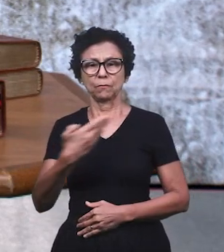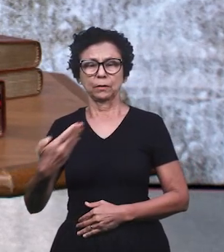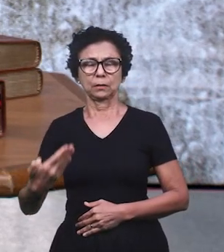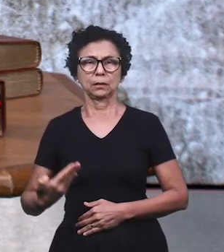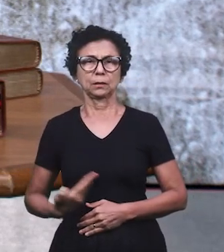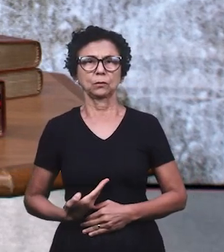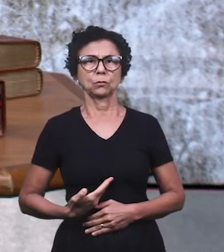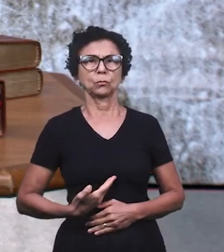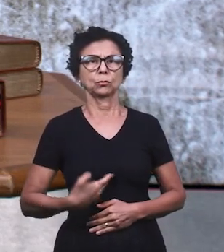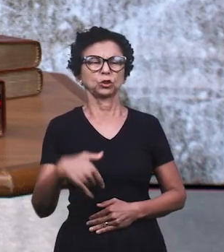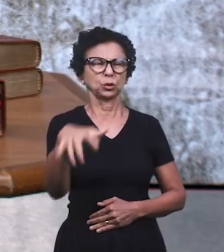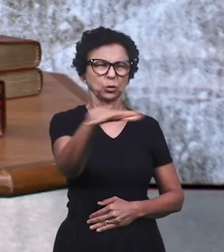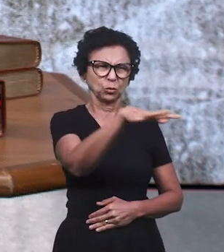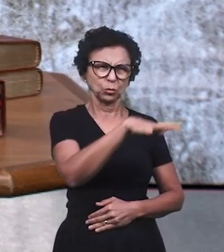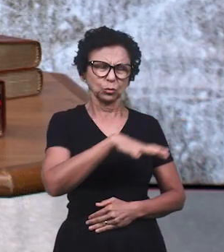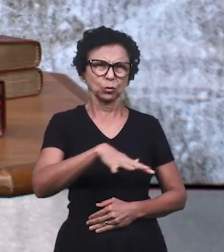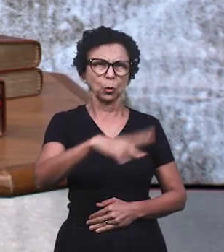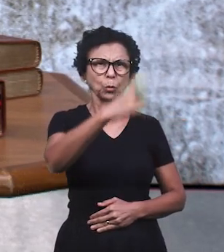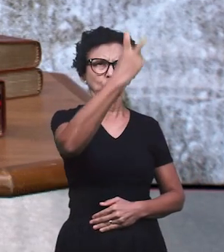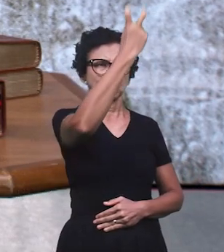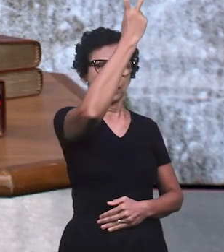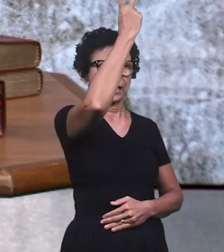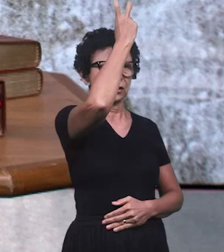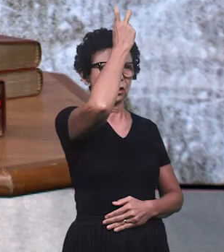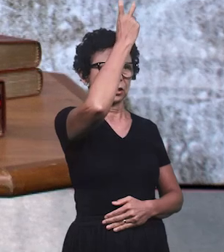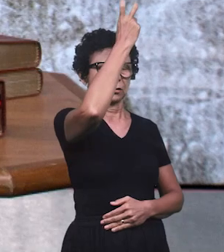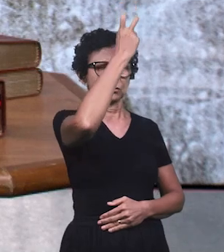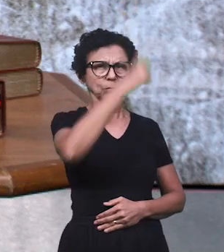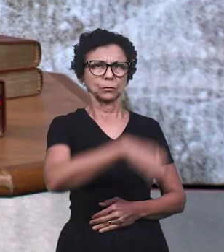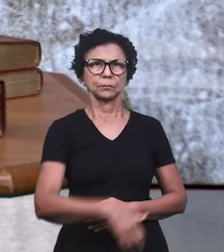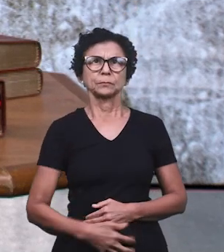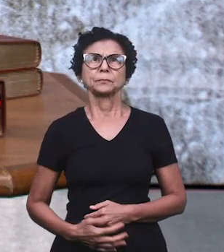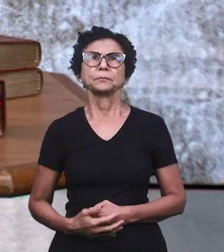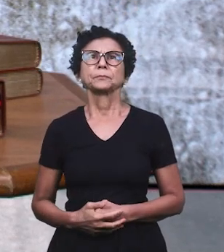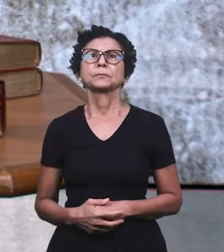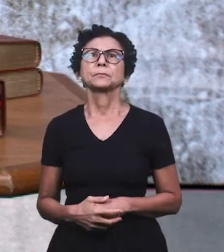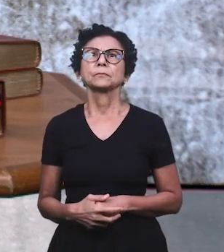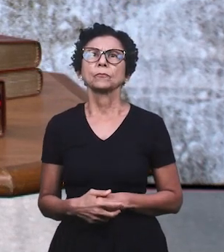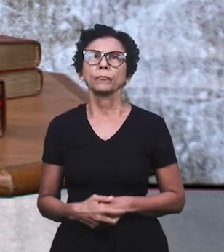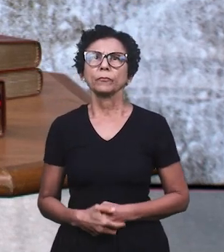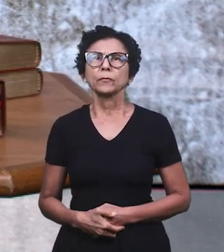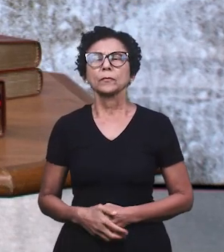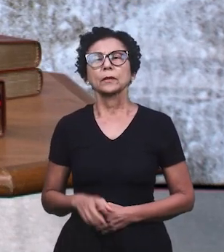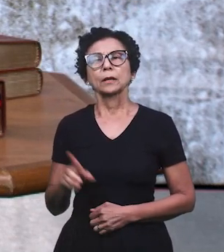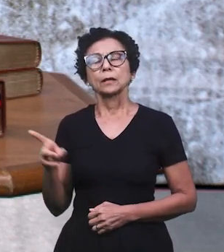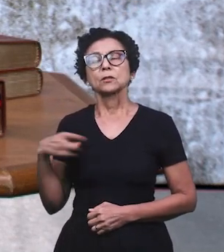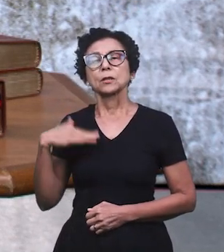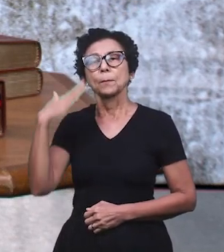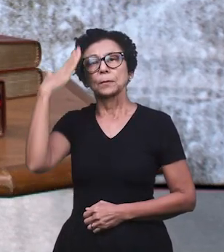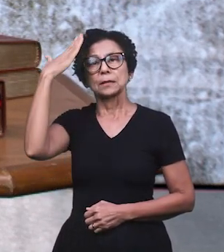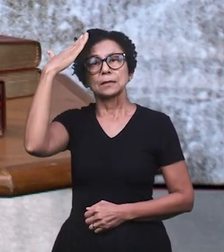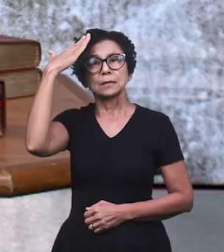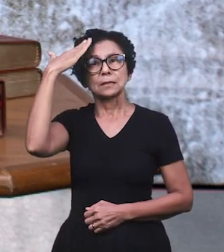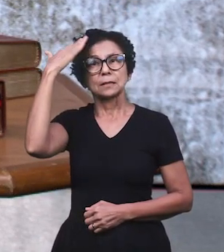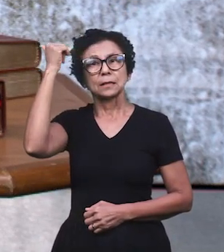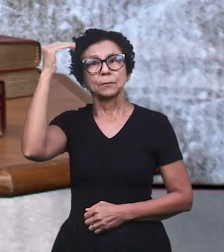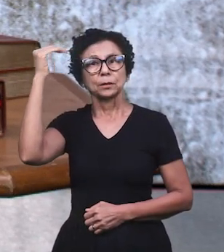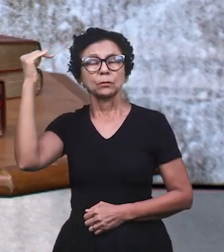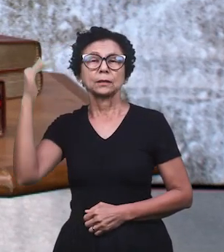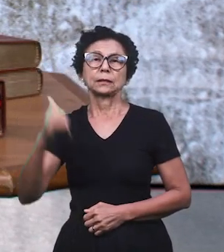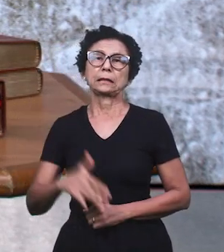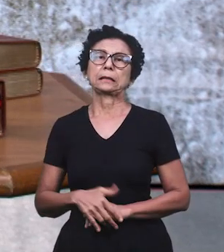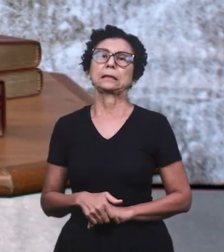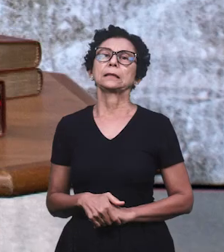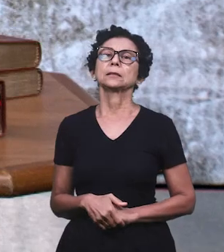vida de José a presença do Espírito de Deus e muita sabedoria. E José foi